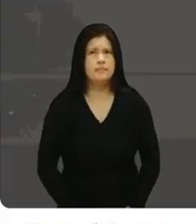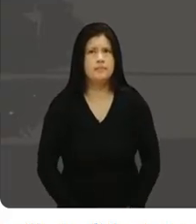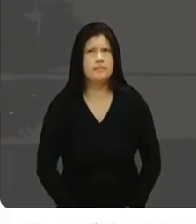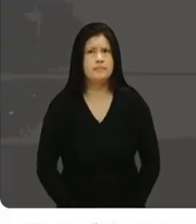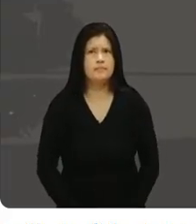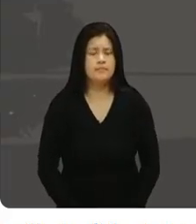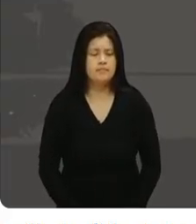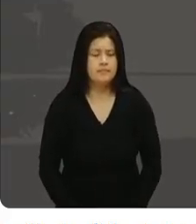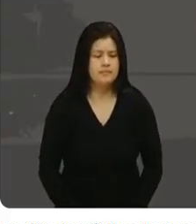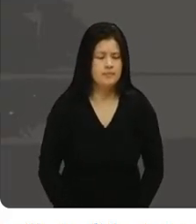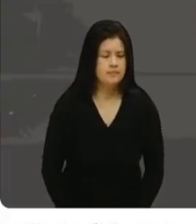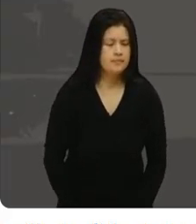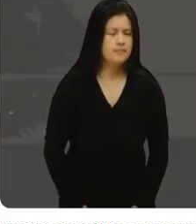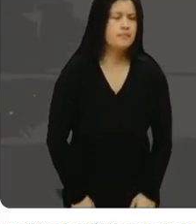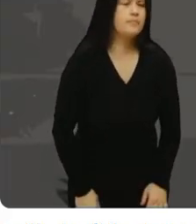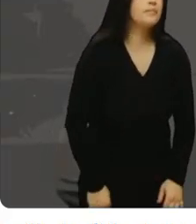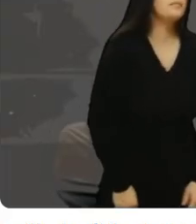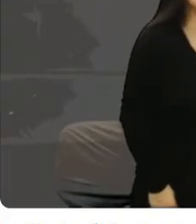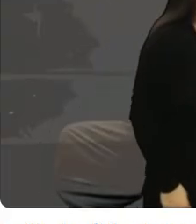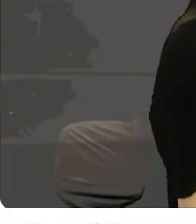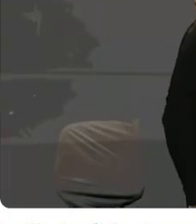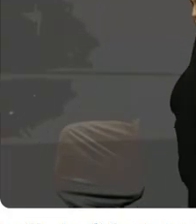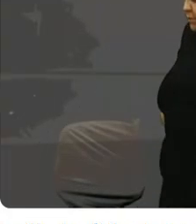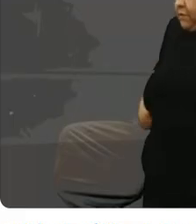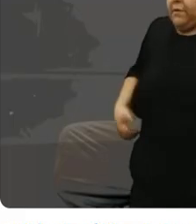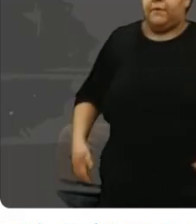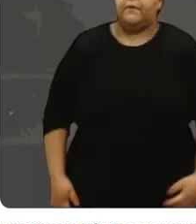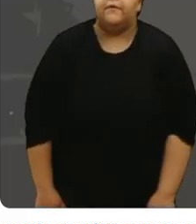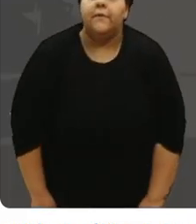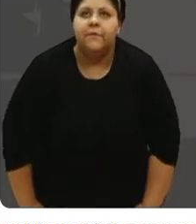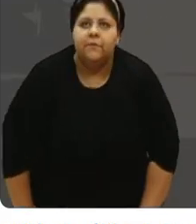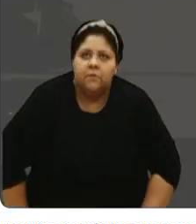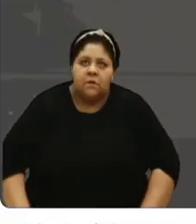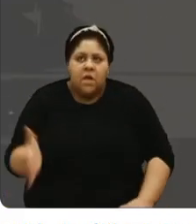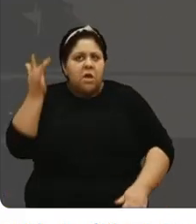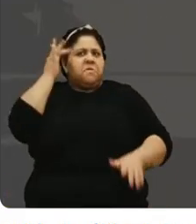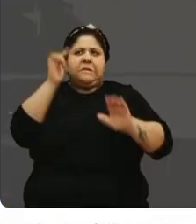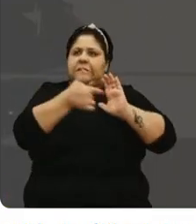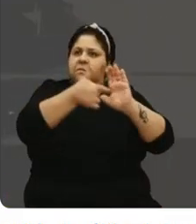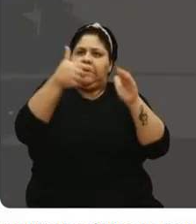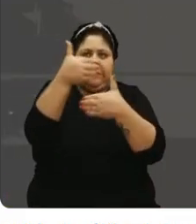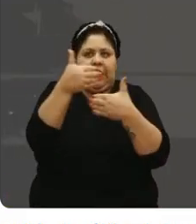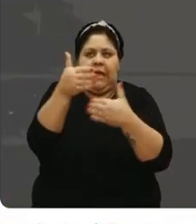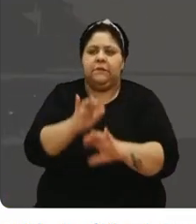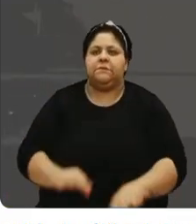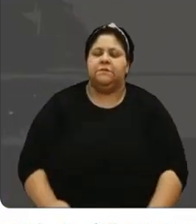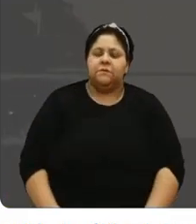Eu vou ser bem breve. Eu não sei se está aparecendo os slides aí.